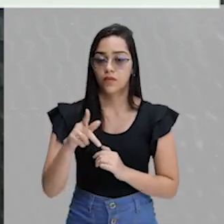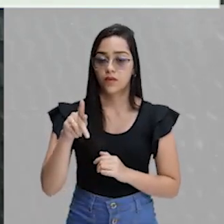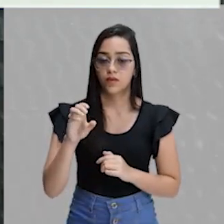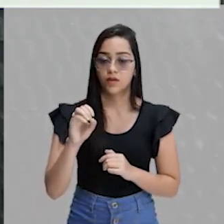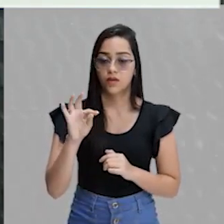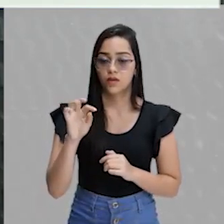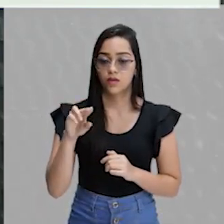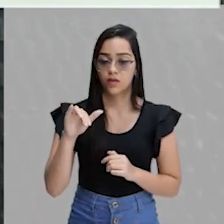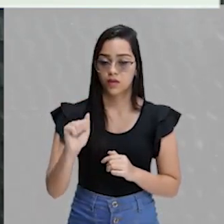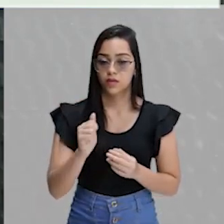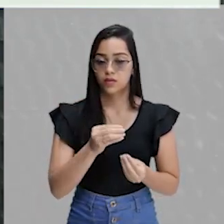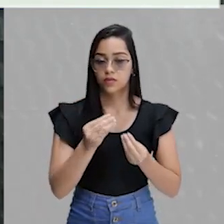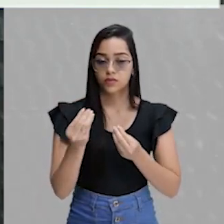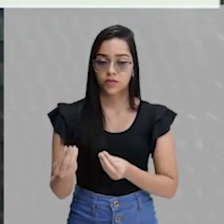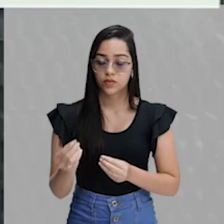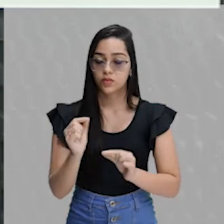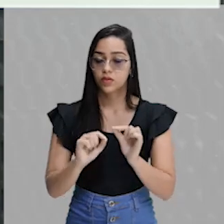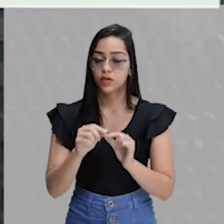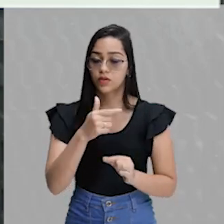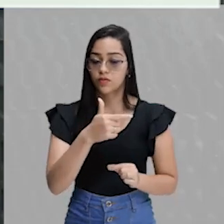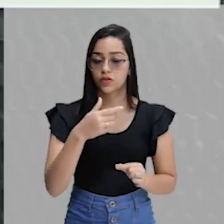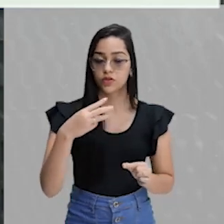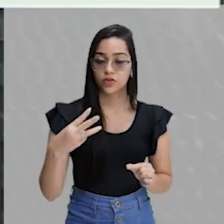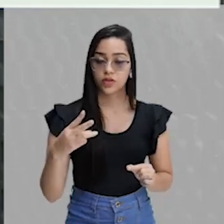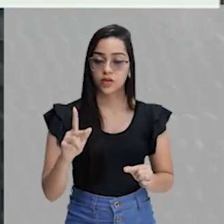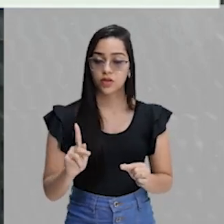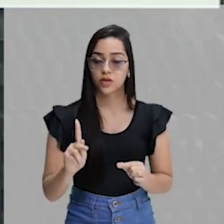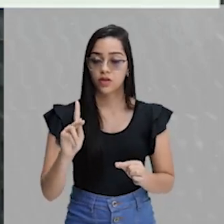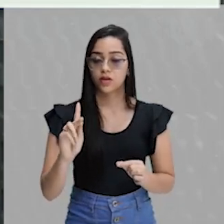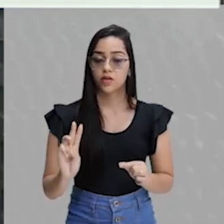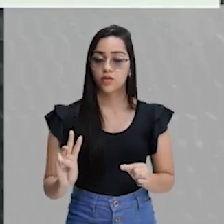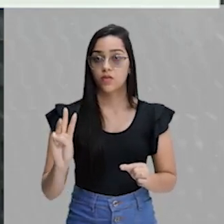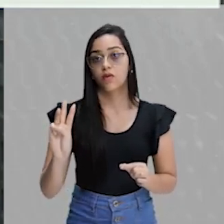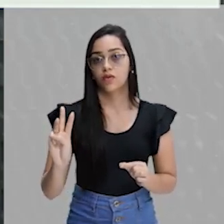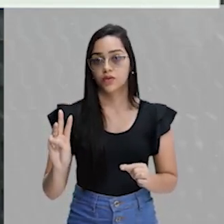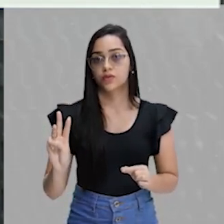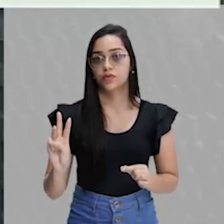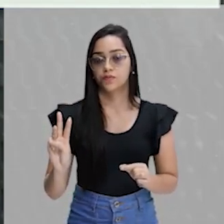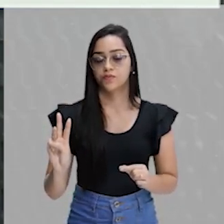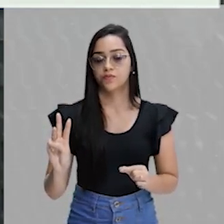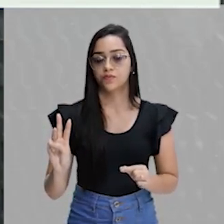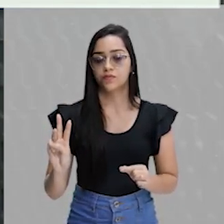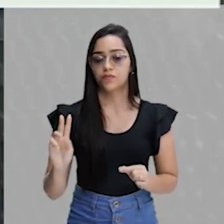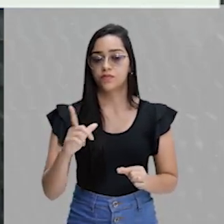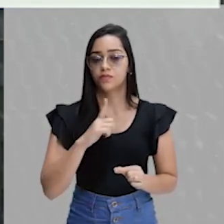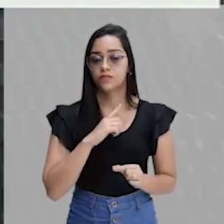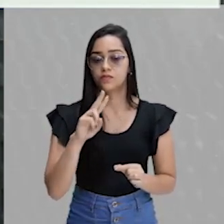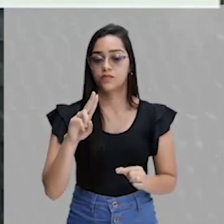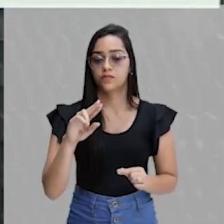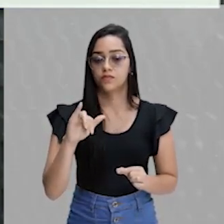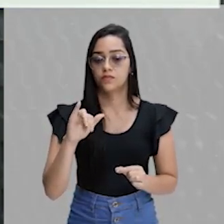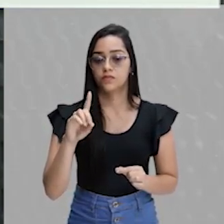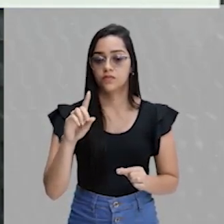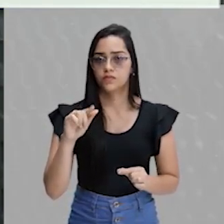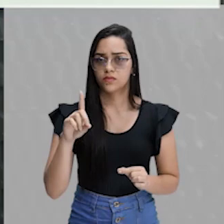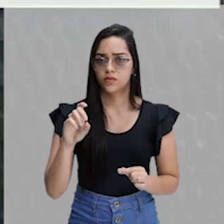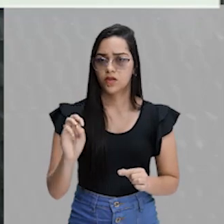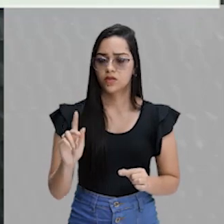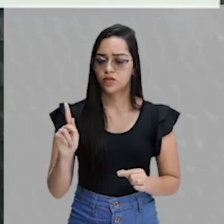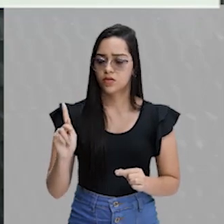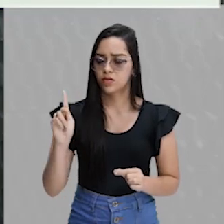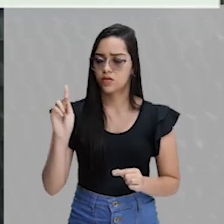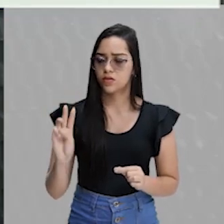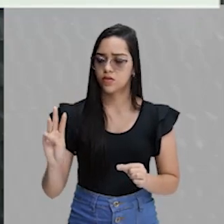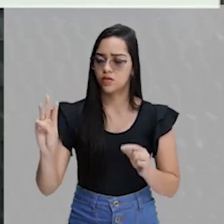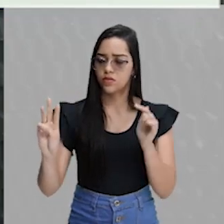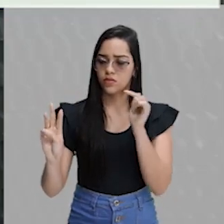que ele está nos dando aqui é de 23 kW. Certo? A unidade kilowatts, né, quando a